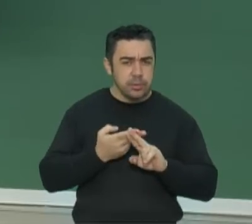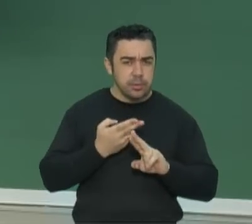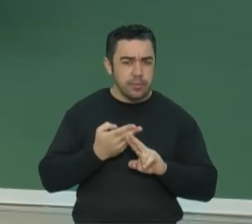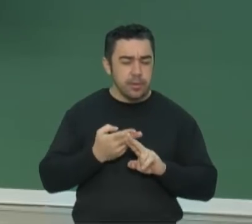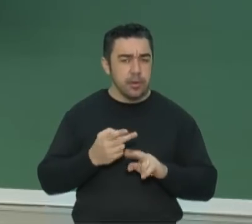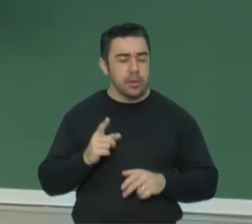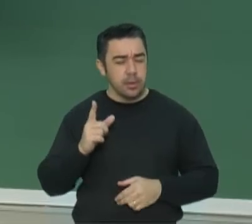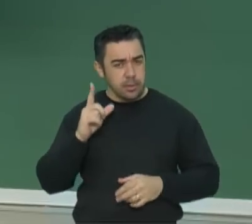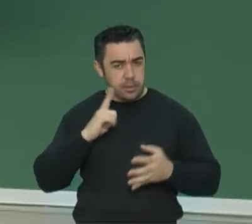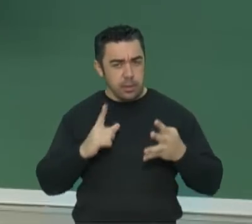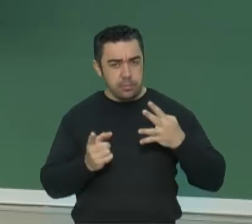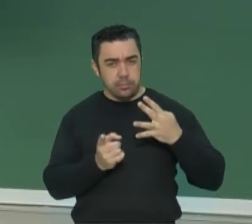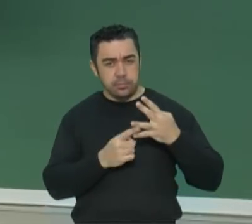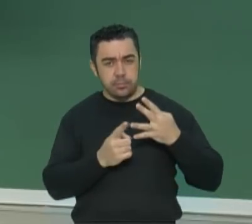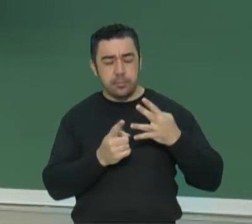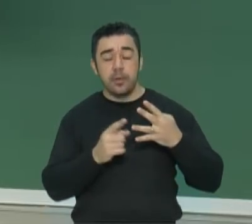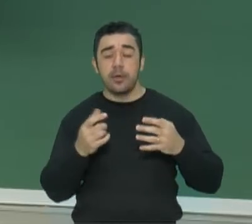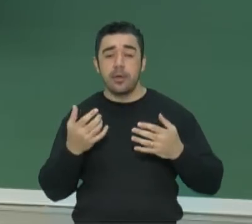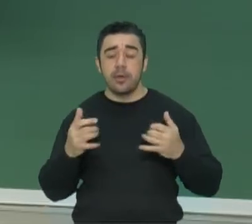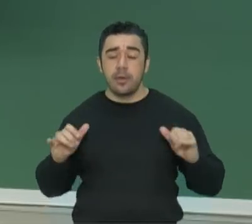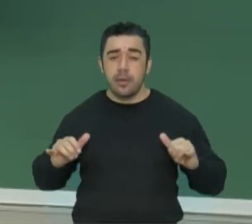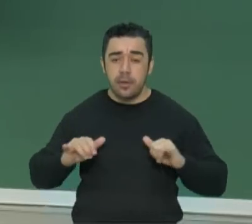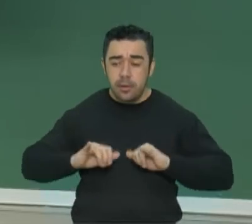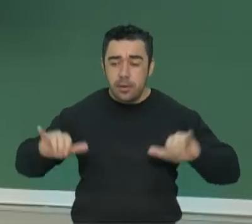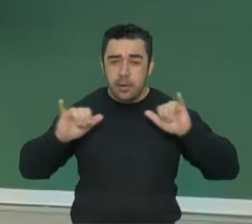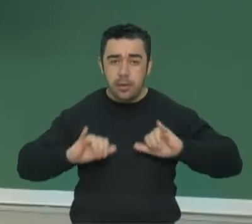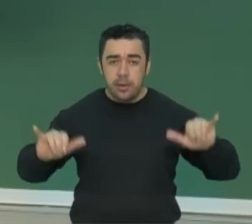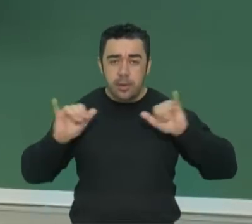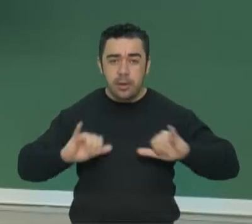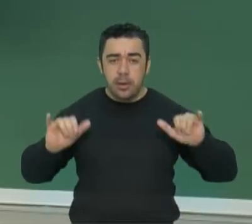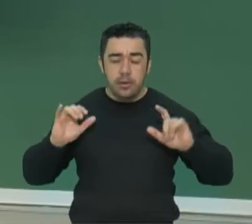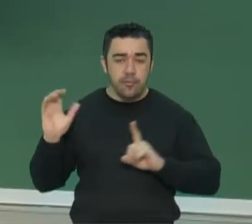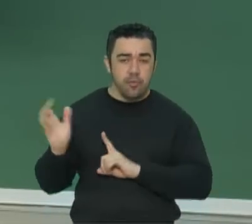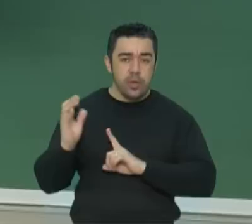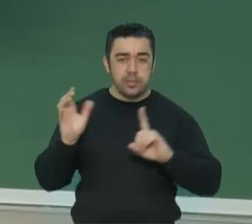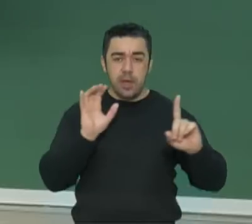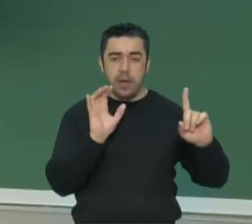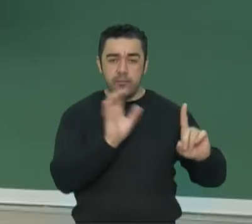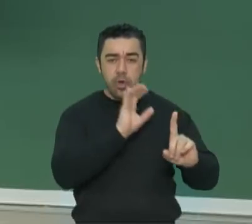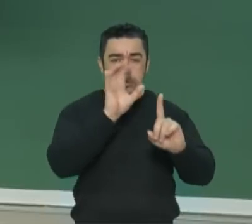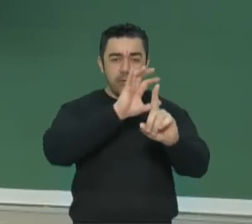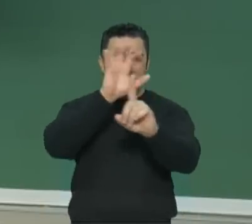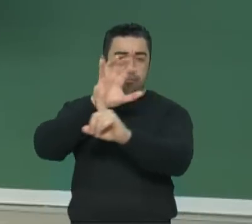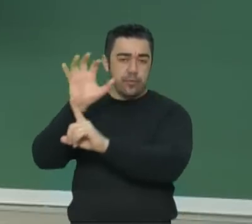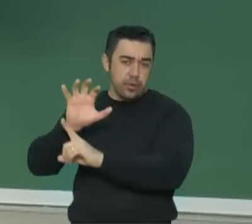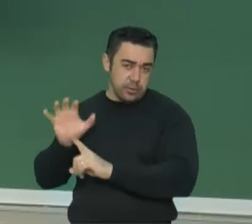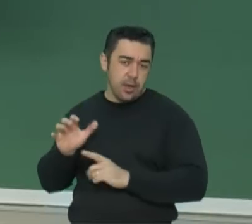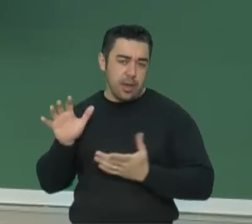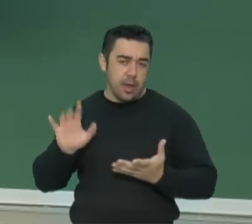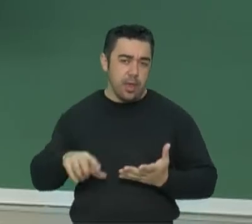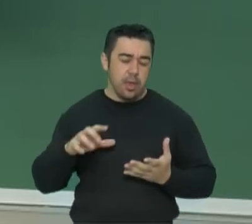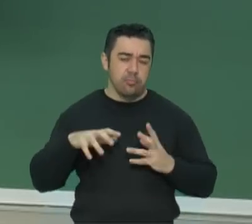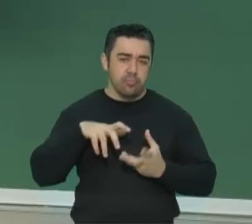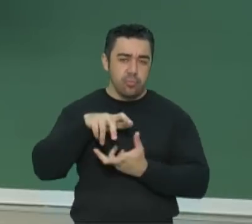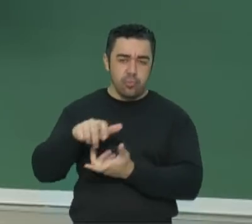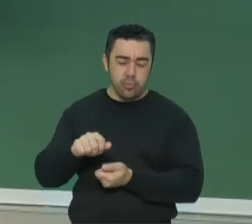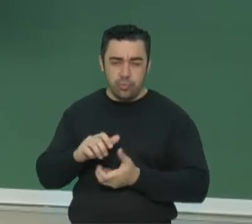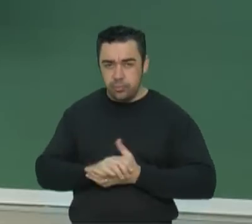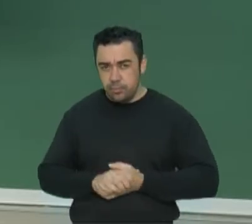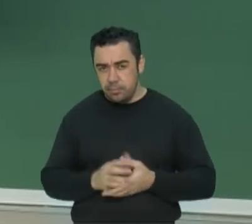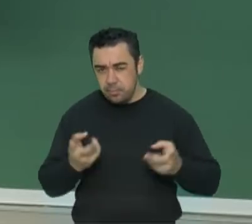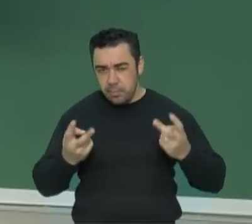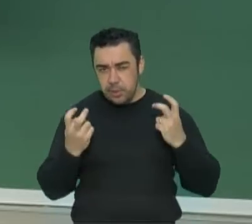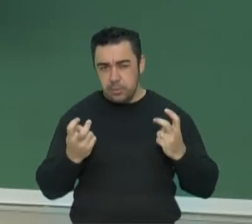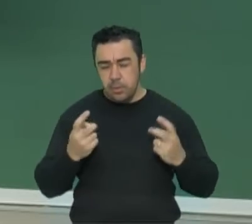das ideias era influenciar o mundo. Propaganda, grande função nisso de influenciar. Reparou como